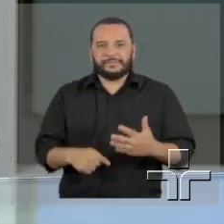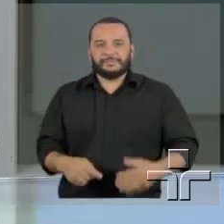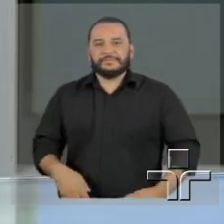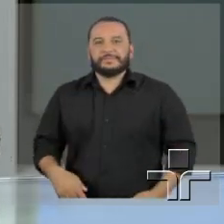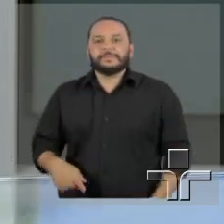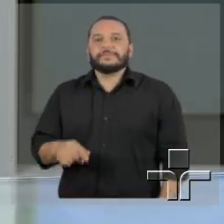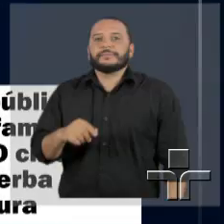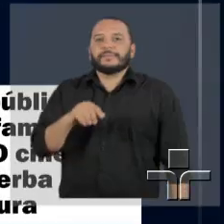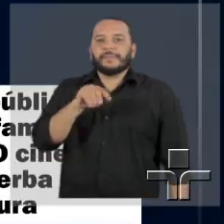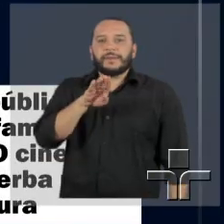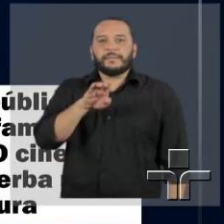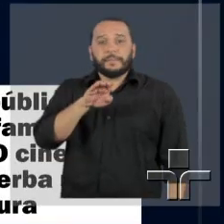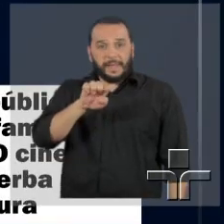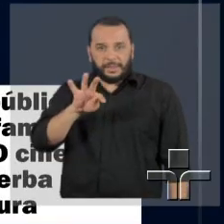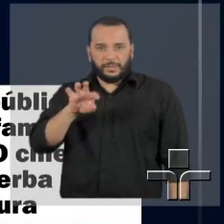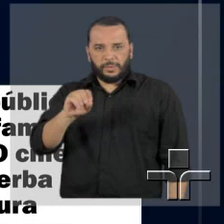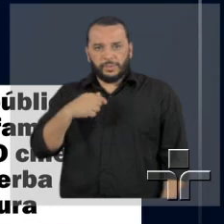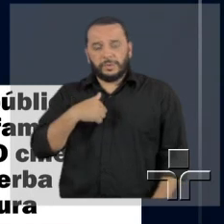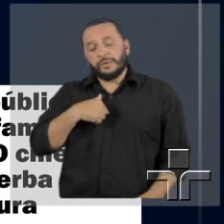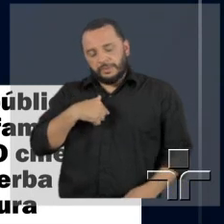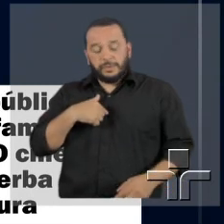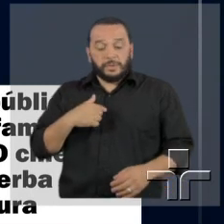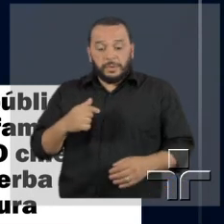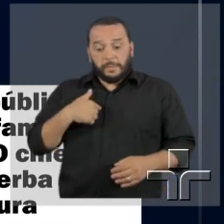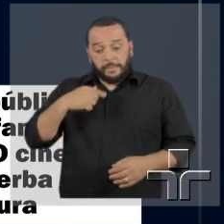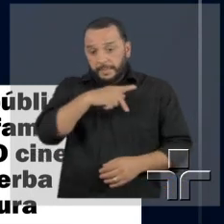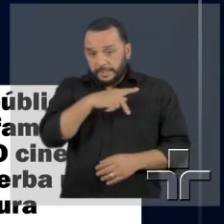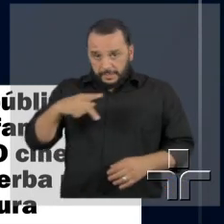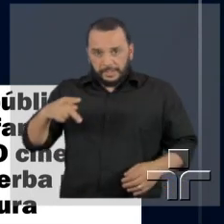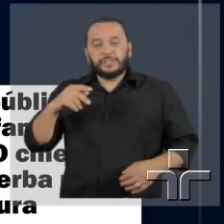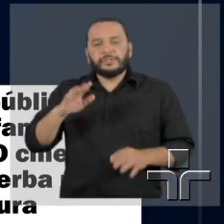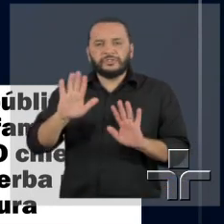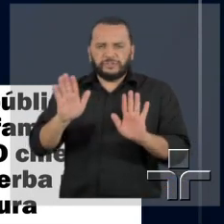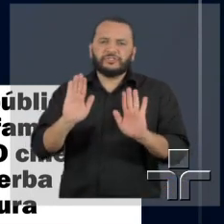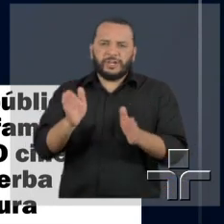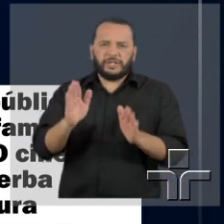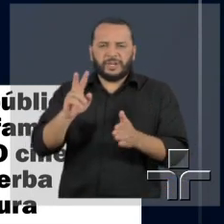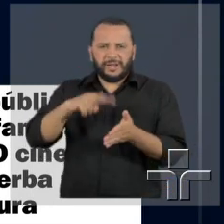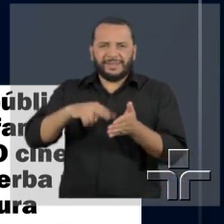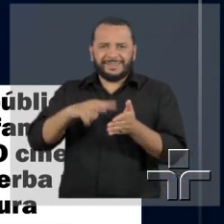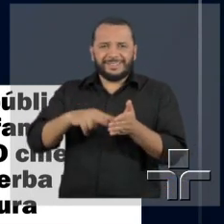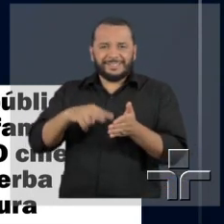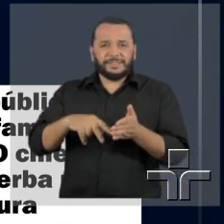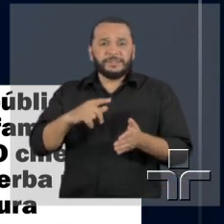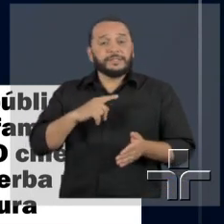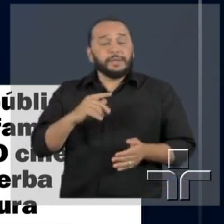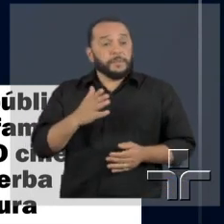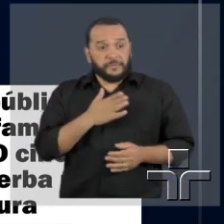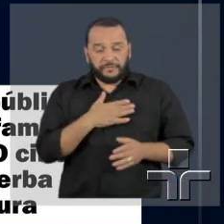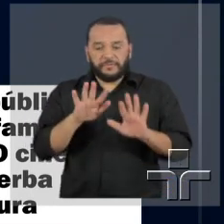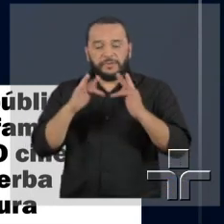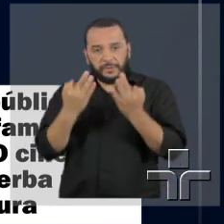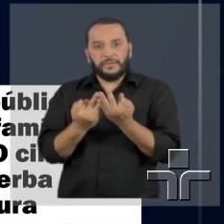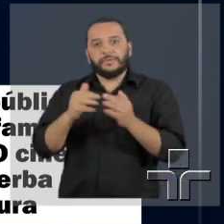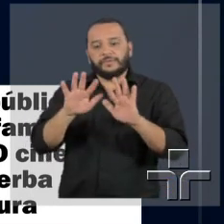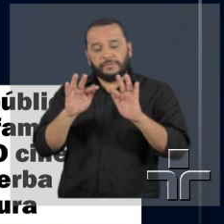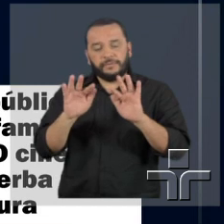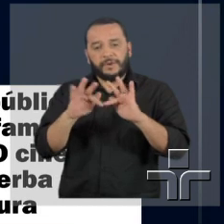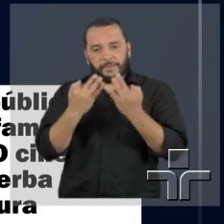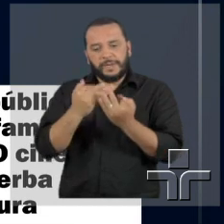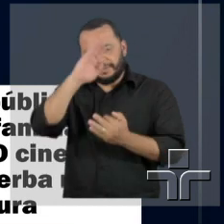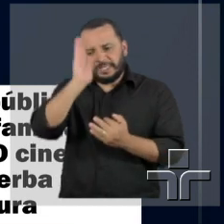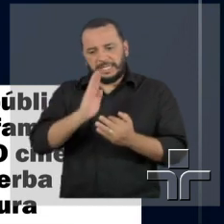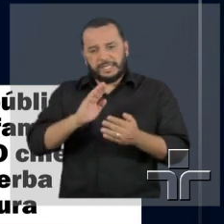Beto Alexandre, no meu entendimento, o presidente como gestor público, essa a gente já leu, está correto em destinar verba para filmes que a família brasileira possa assistir. A gente já tinha